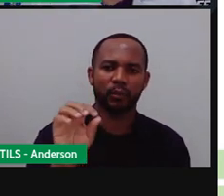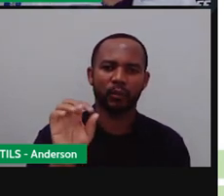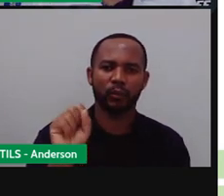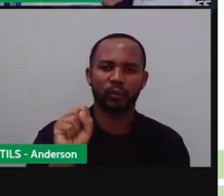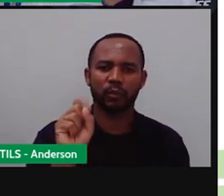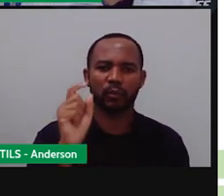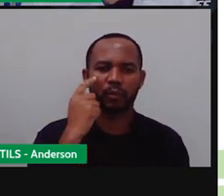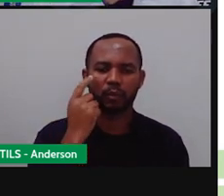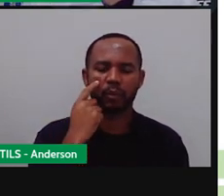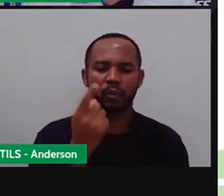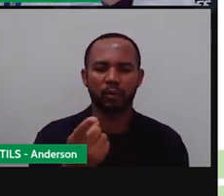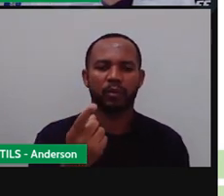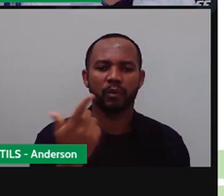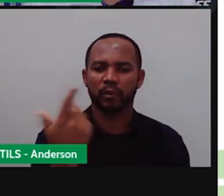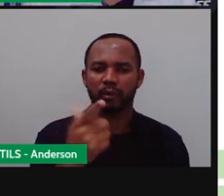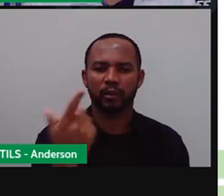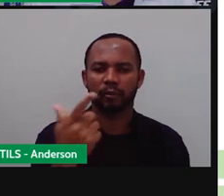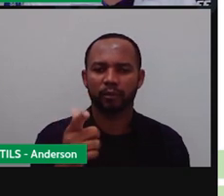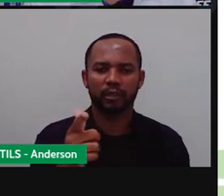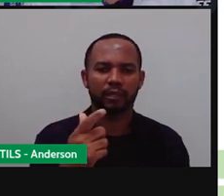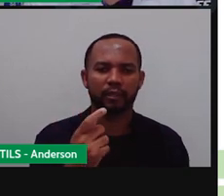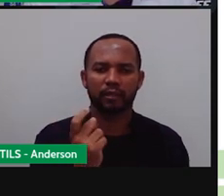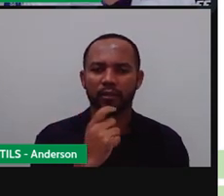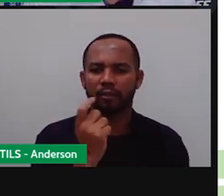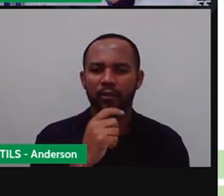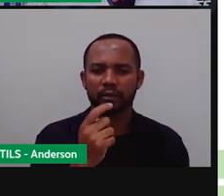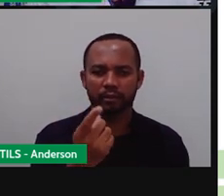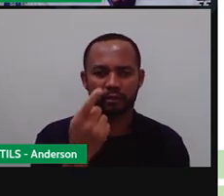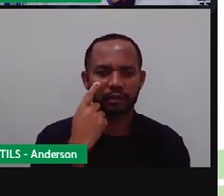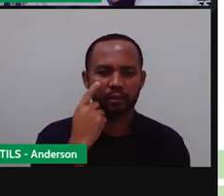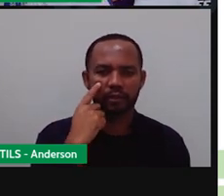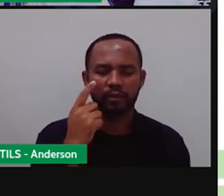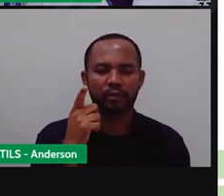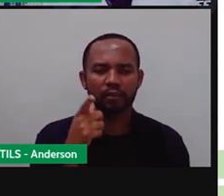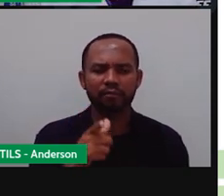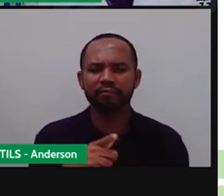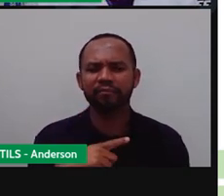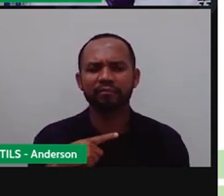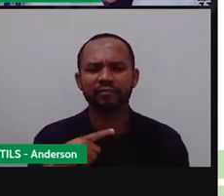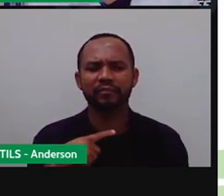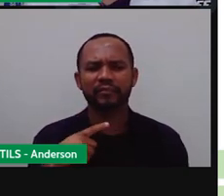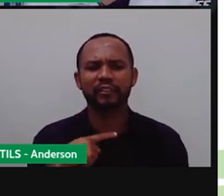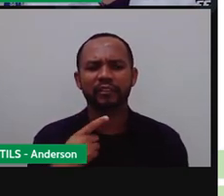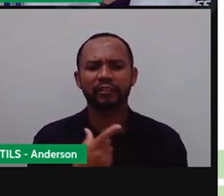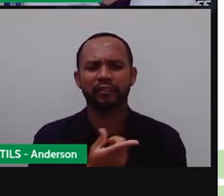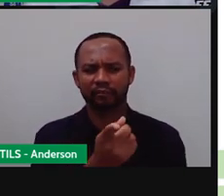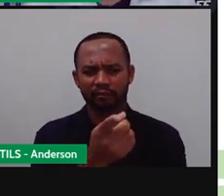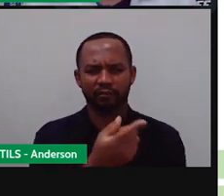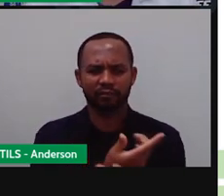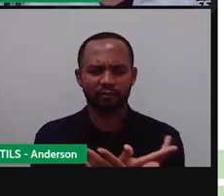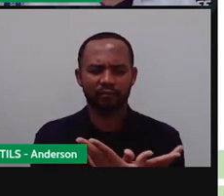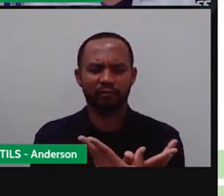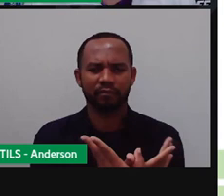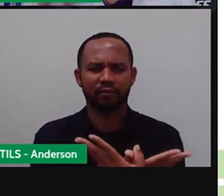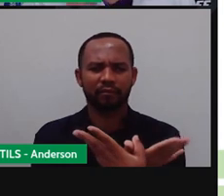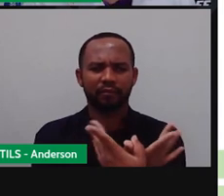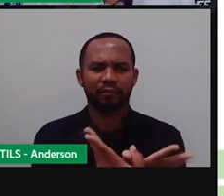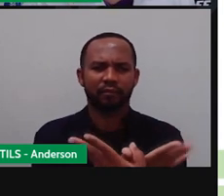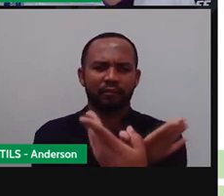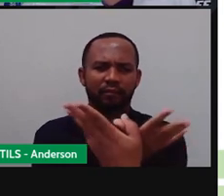imagem aí na tela. Temos flores e borboletas. Borboletas, será que as borboletas são